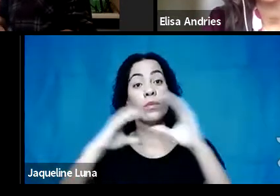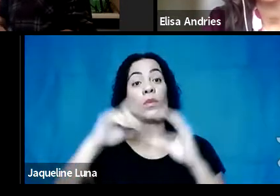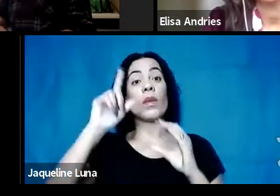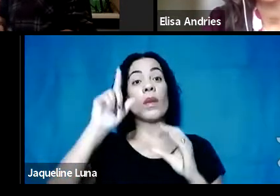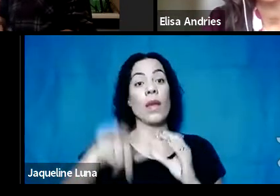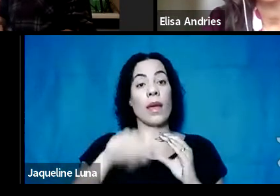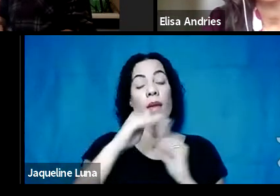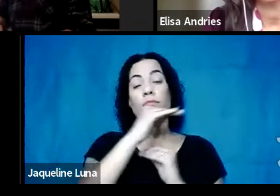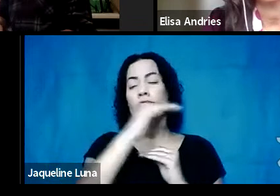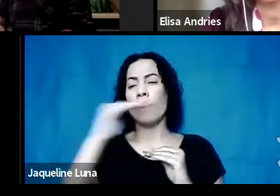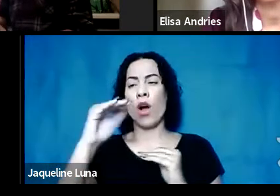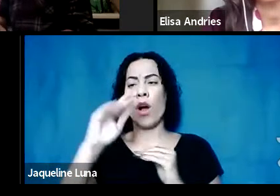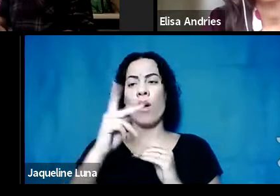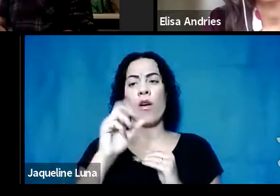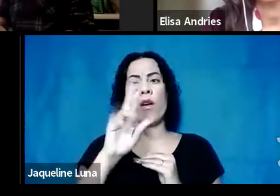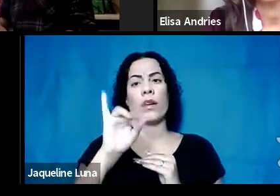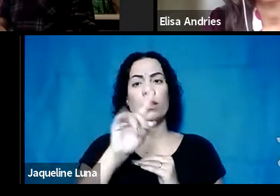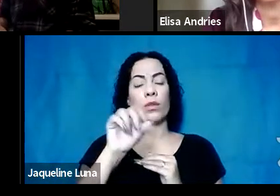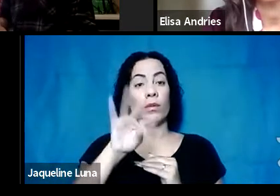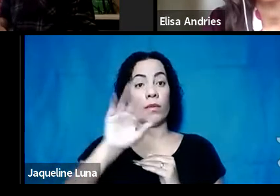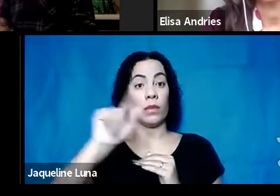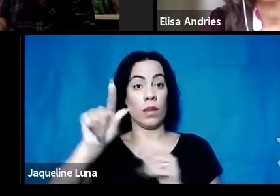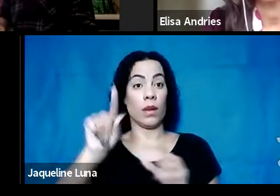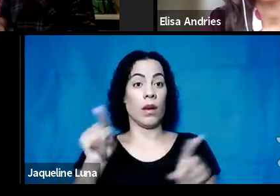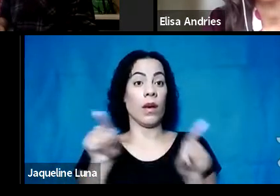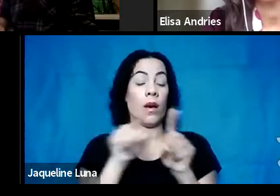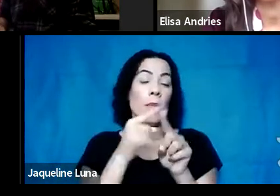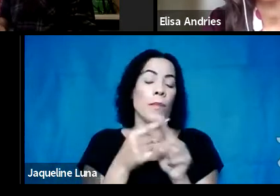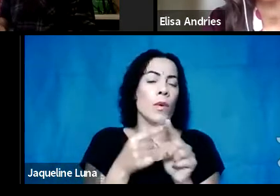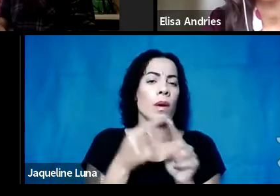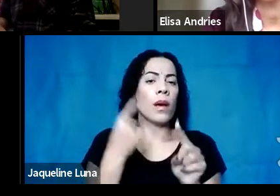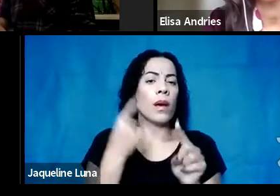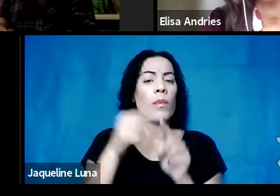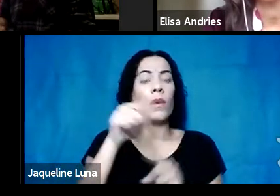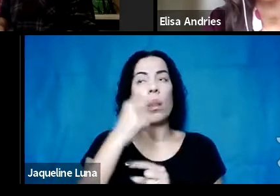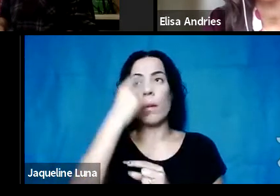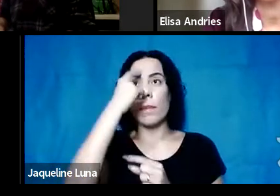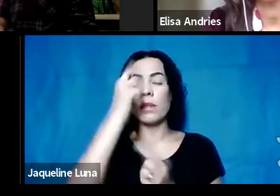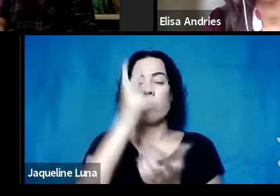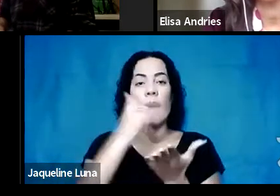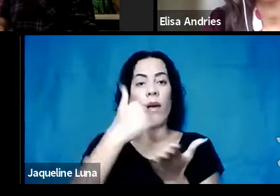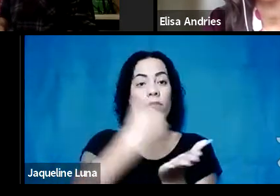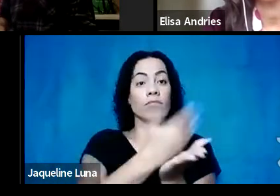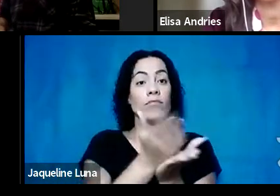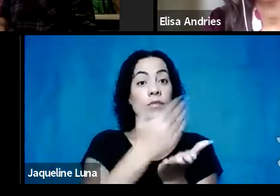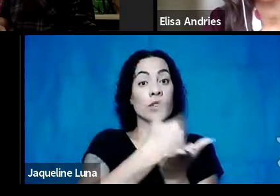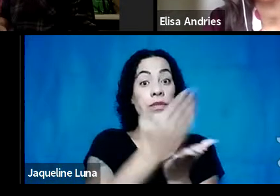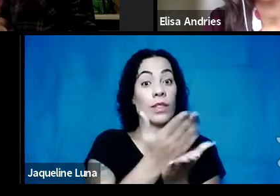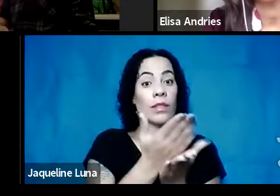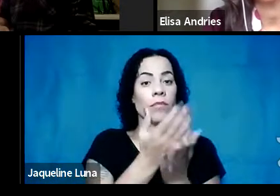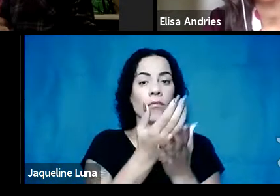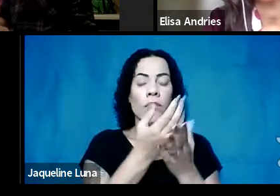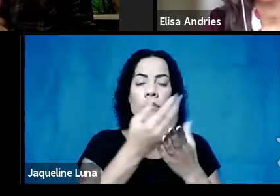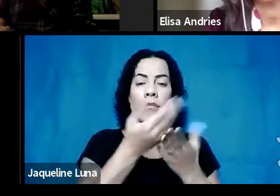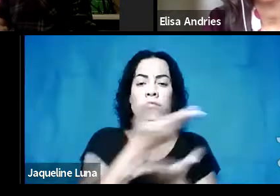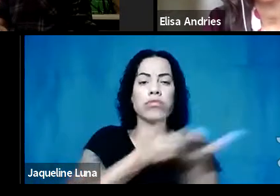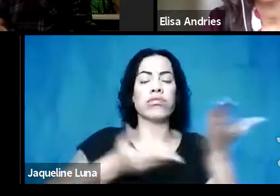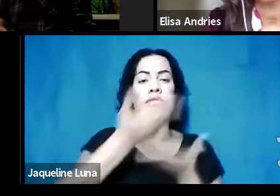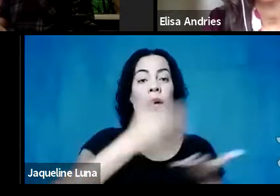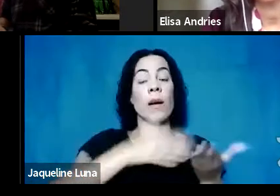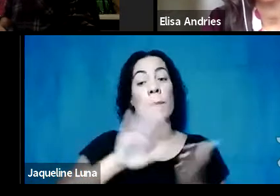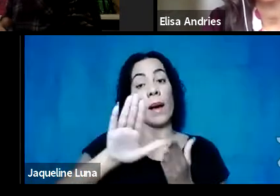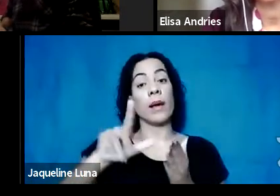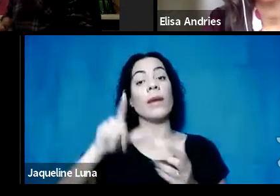assimétrica. Ao mesmo tempo que pressupõe compartilhamento, é também uma arena de disputa extremamente